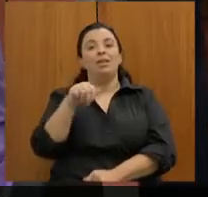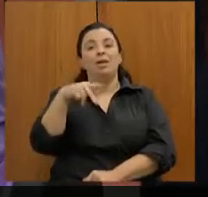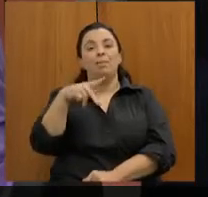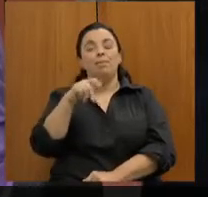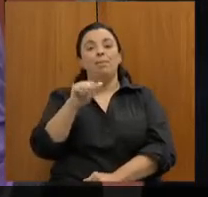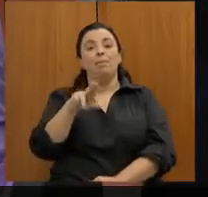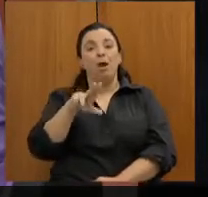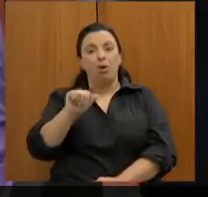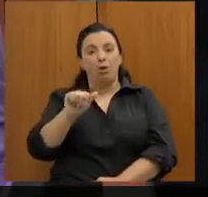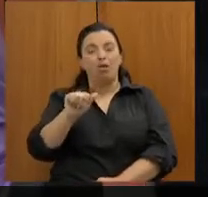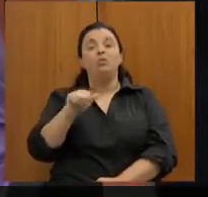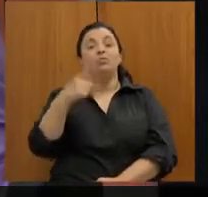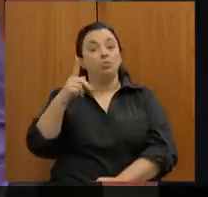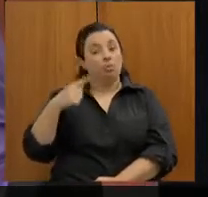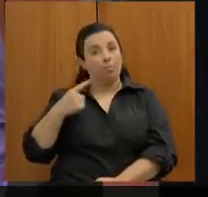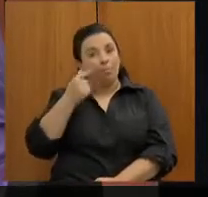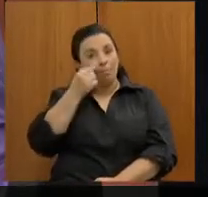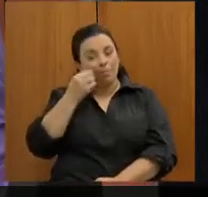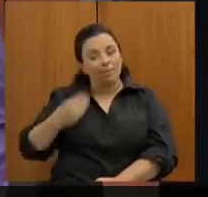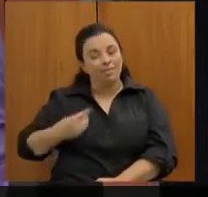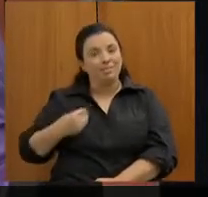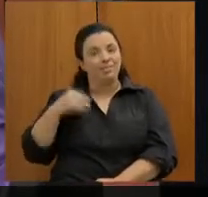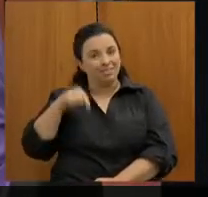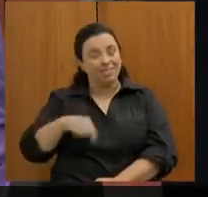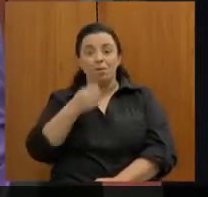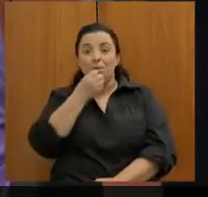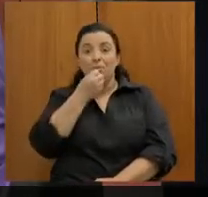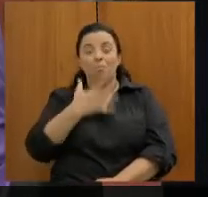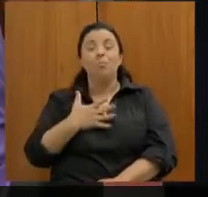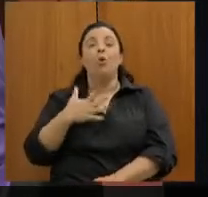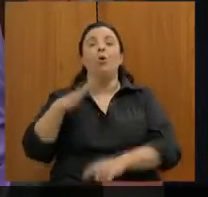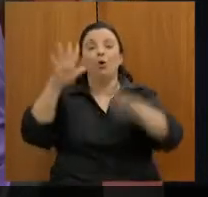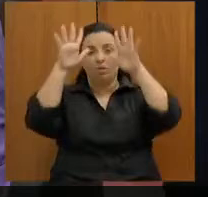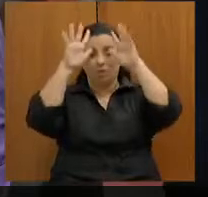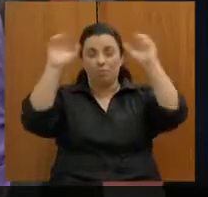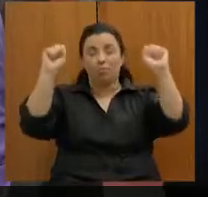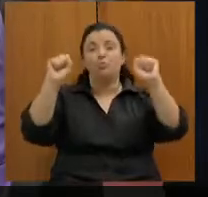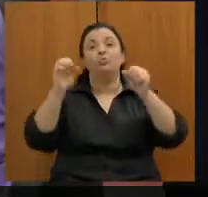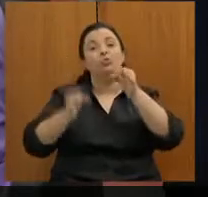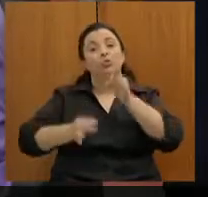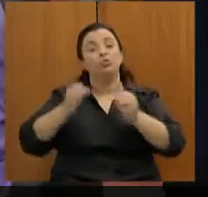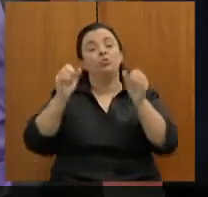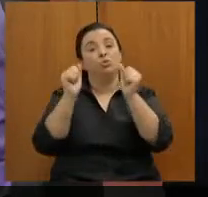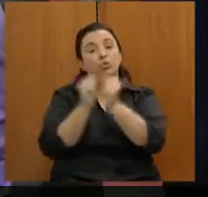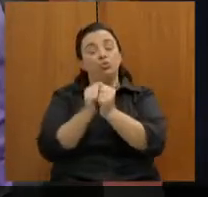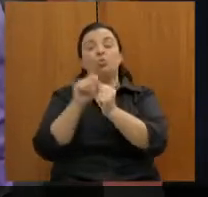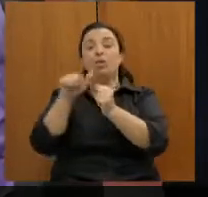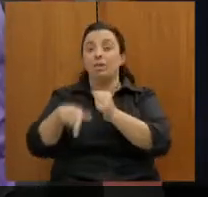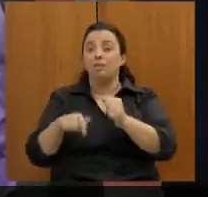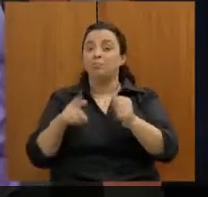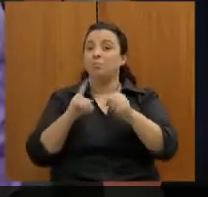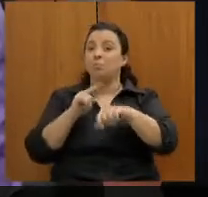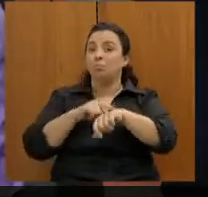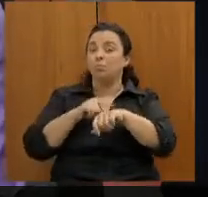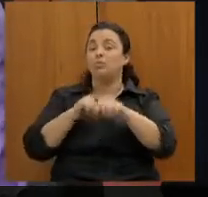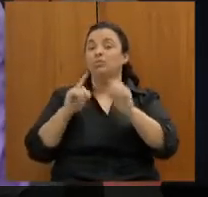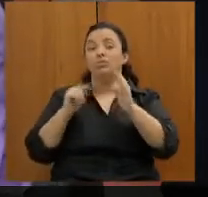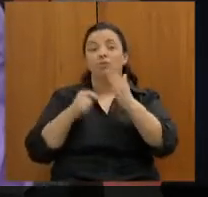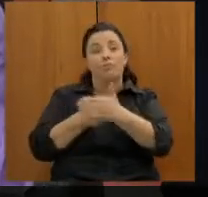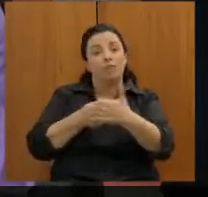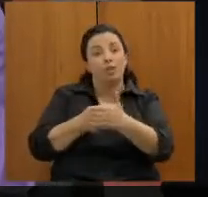pela presença muito bom ter o Tribunal de Justiça conosco aqui nesse enfrentamento à violência doméstica